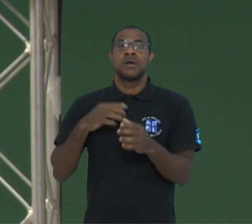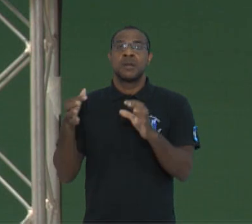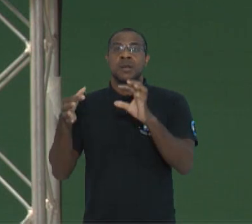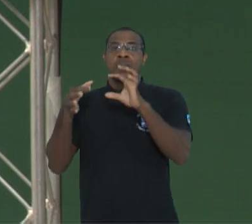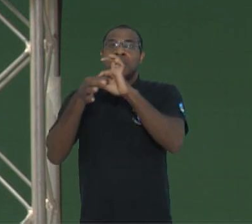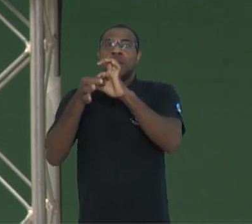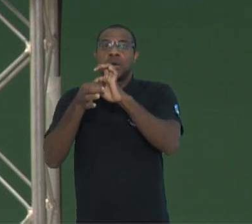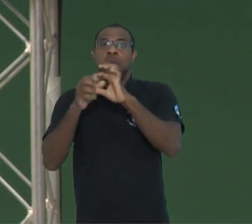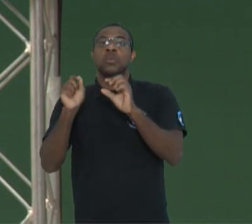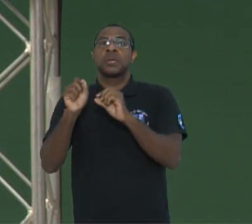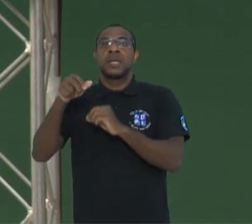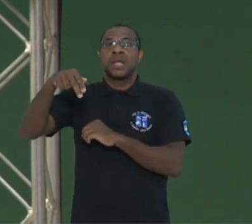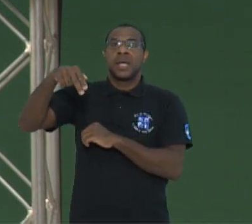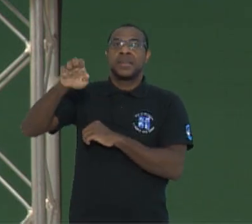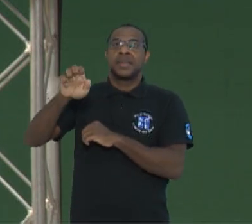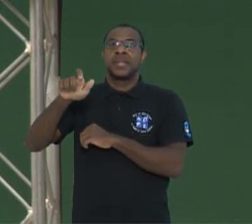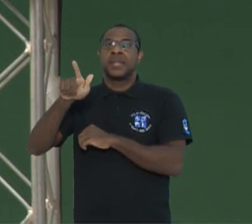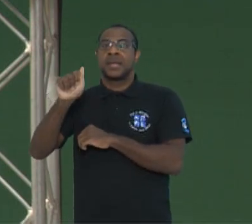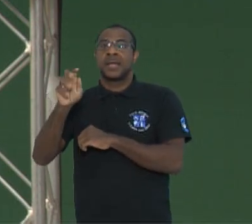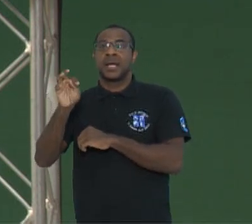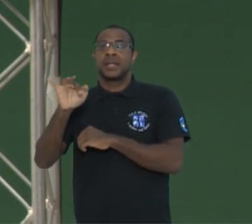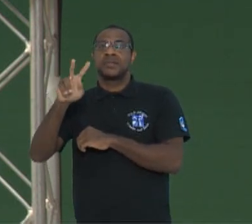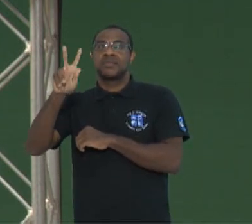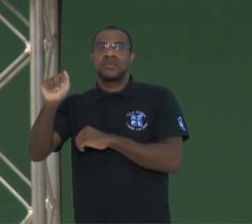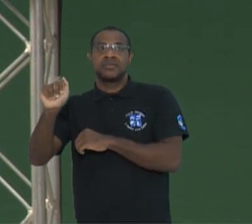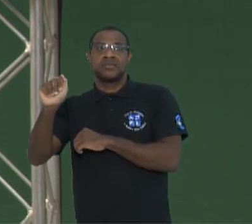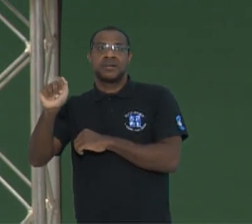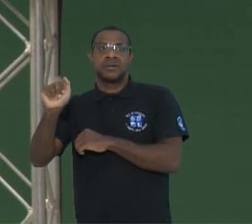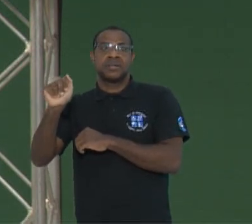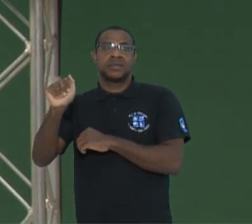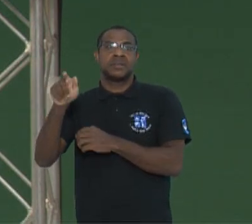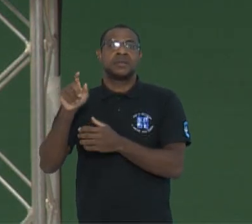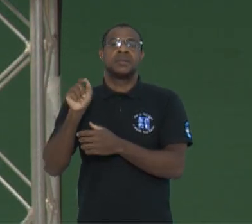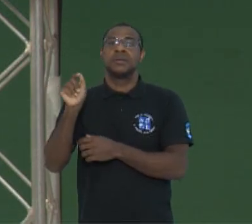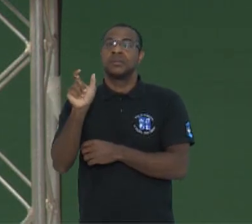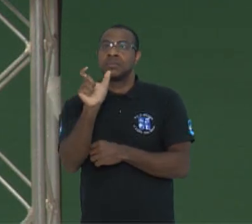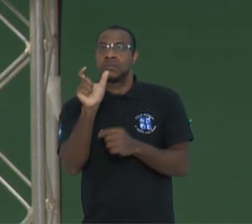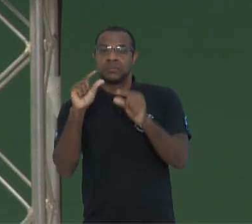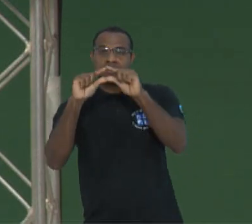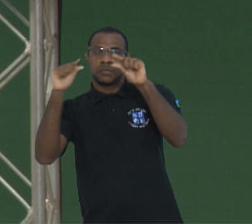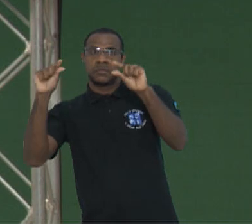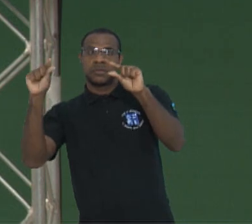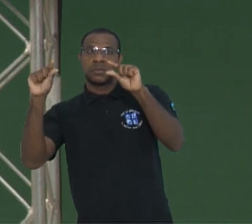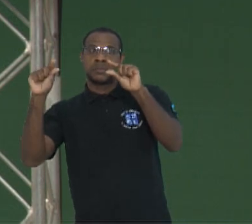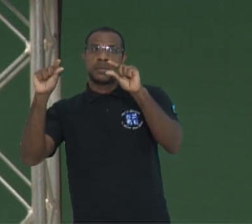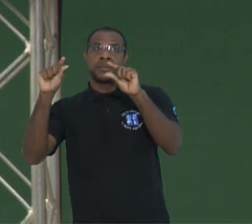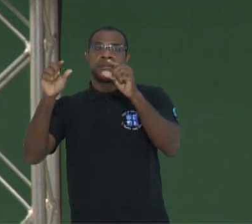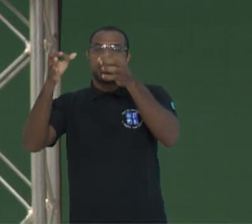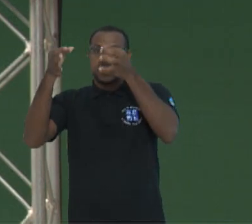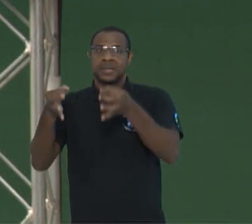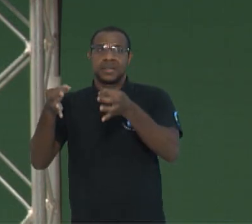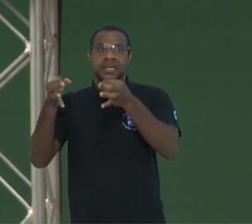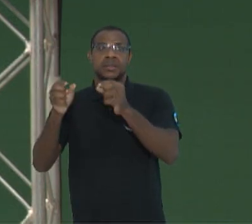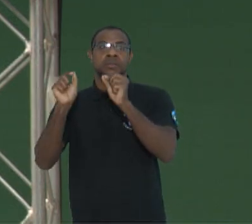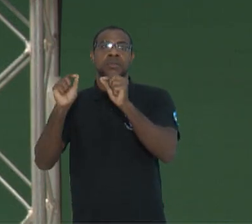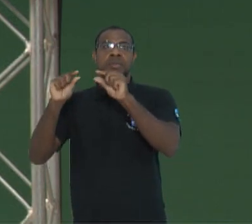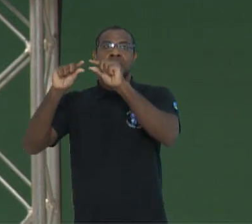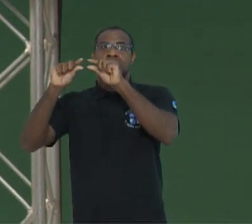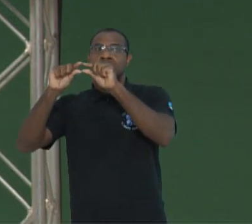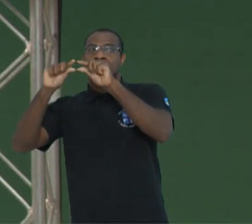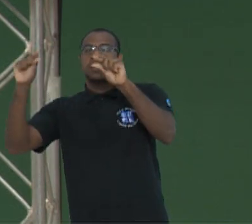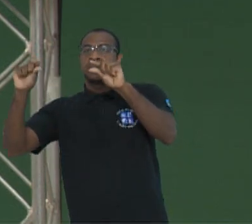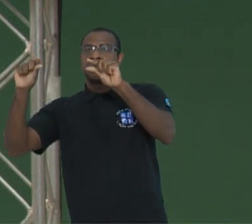junto do modal. No caso ali, may not, para que ela ficasse correta, I may not come here. Eu